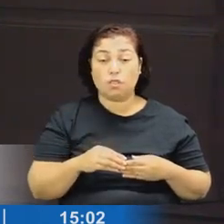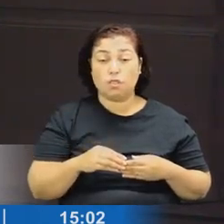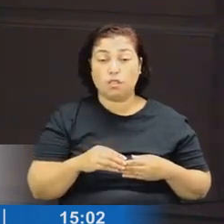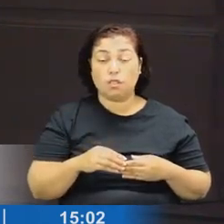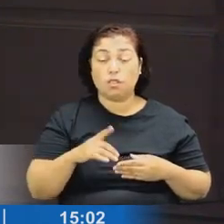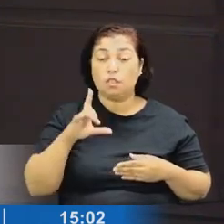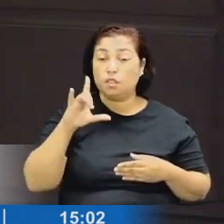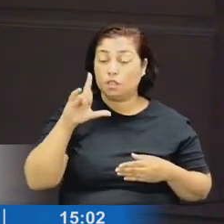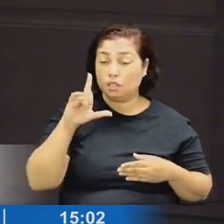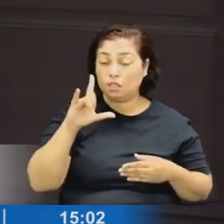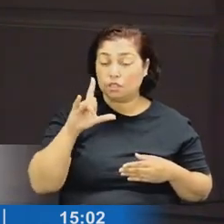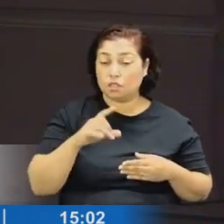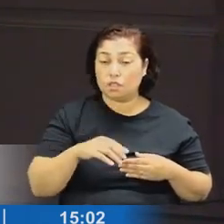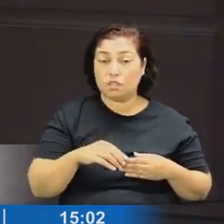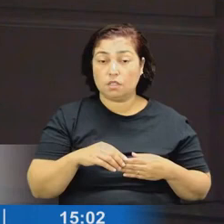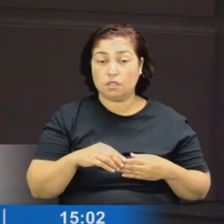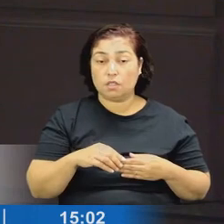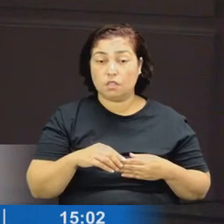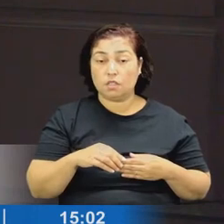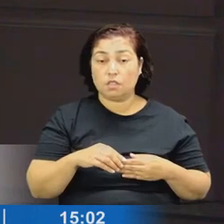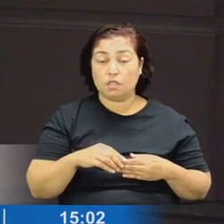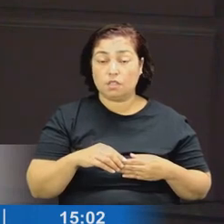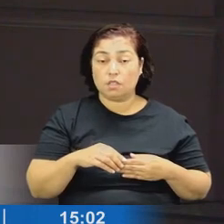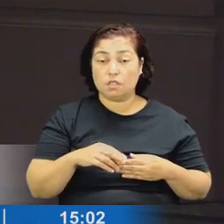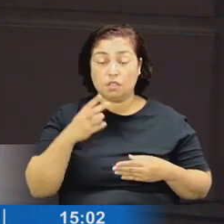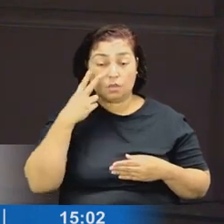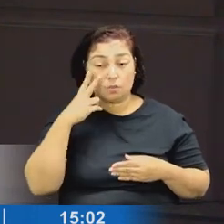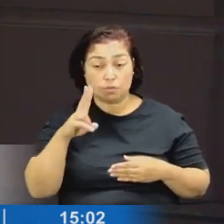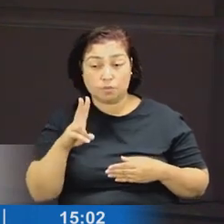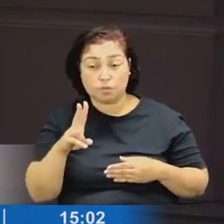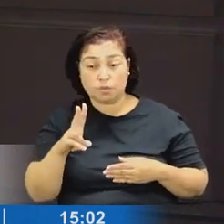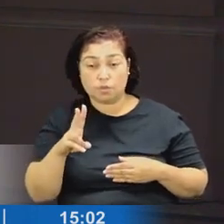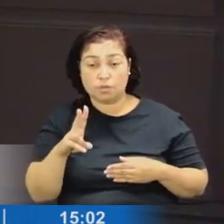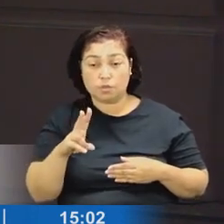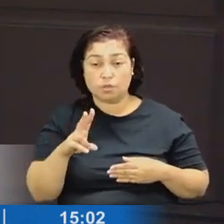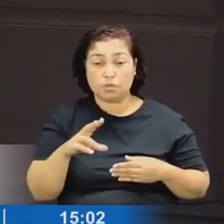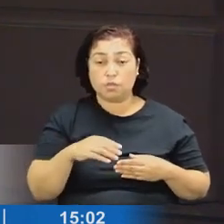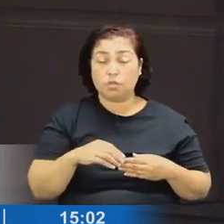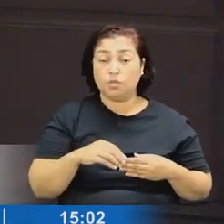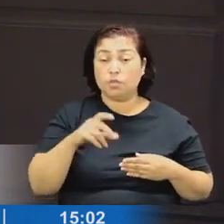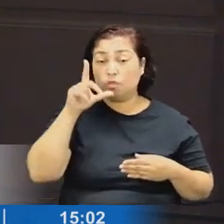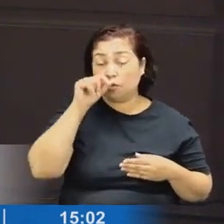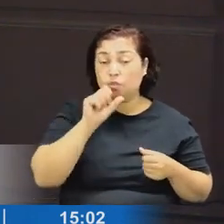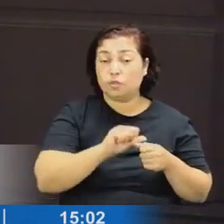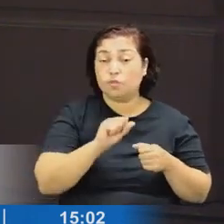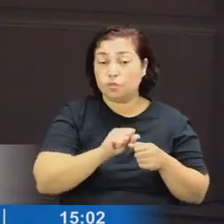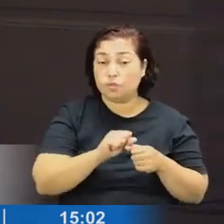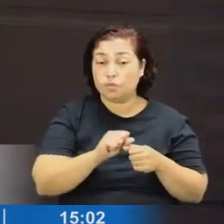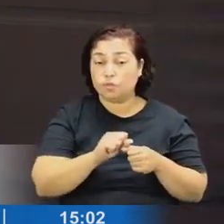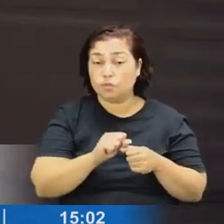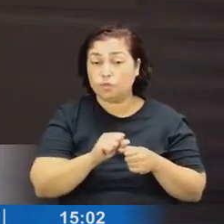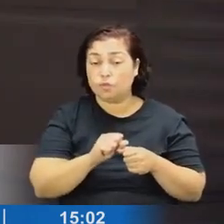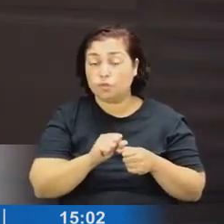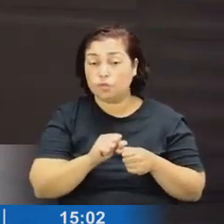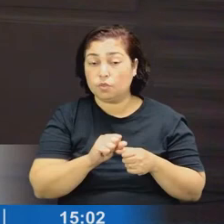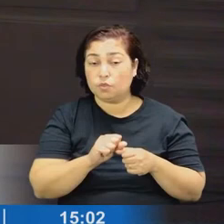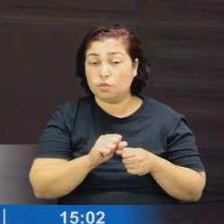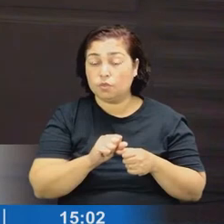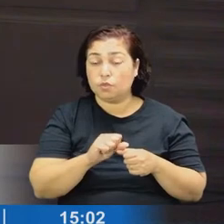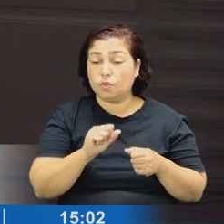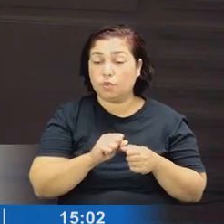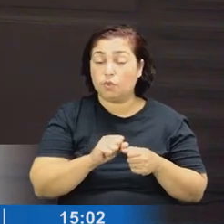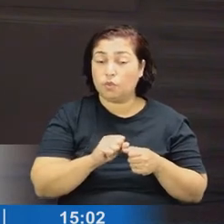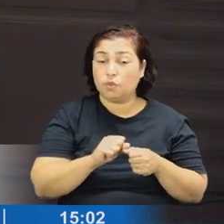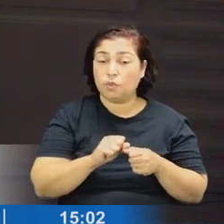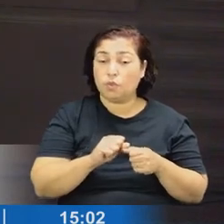ele não ele não espera que o eleitor dele veja o Twitch dele ele faz no Twitter recorta o Twitter